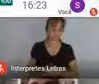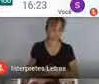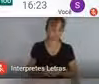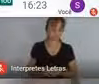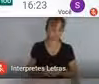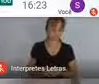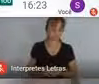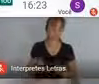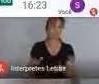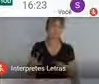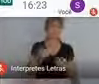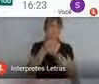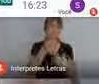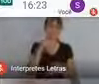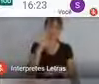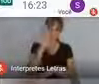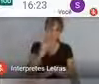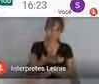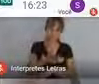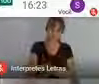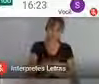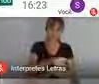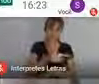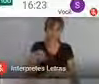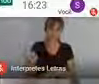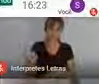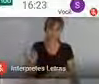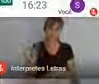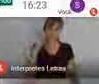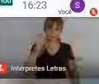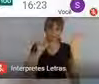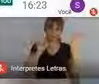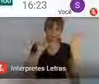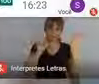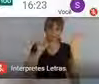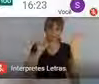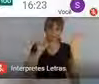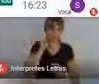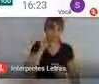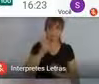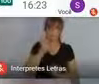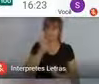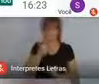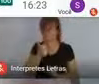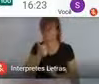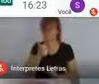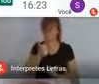Então, boa tarde. Todos me ouvem bem? Ouve bem, Flávia?